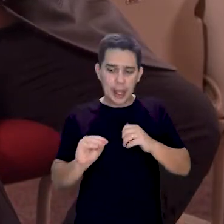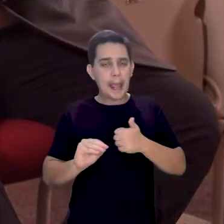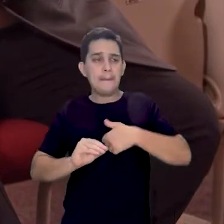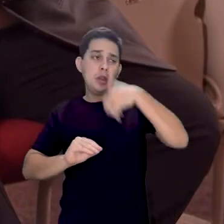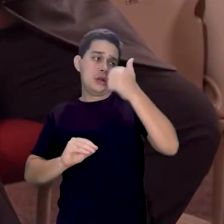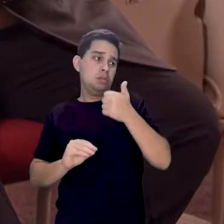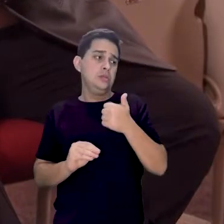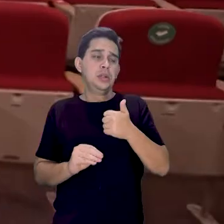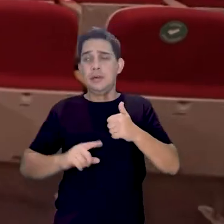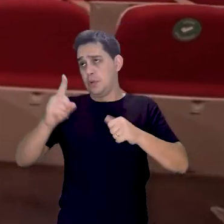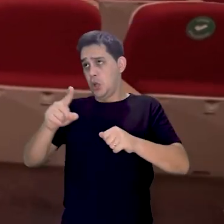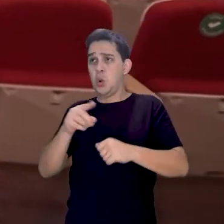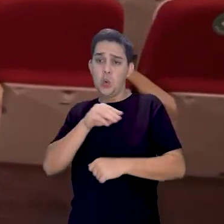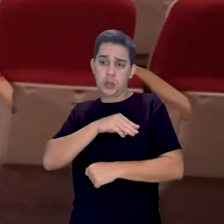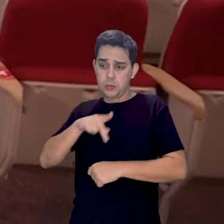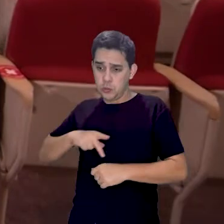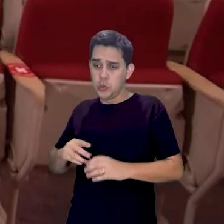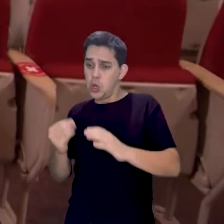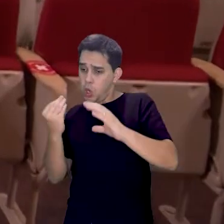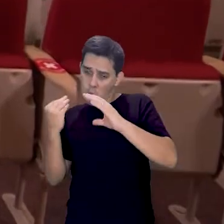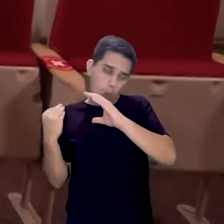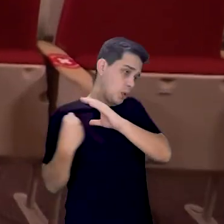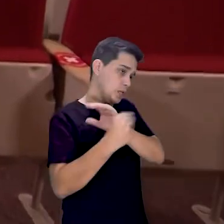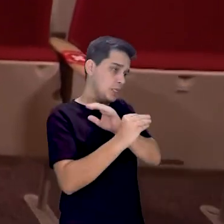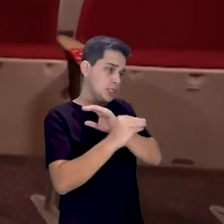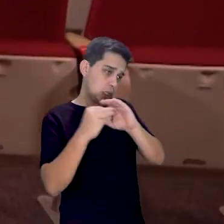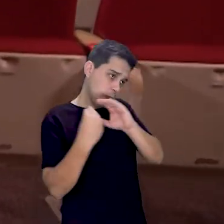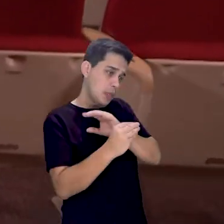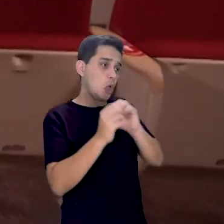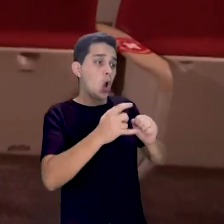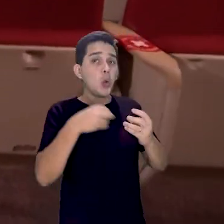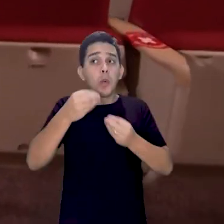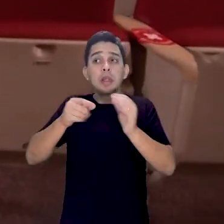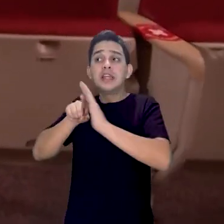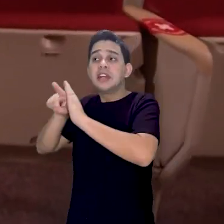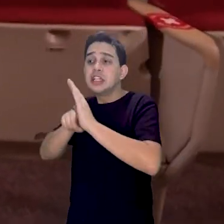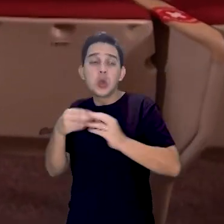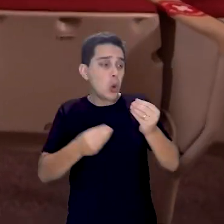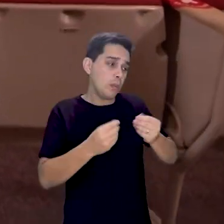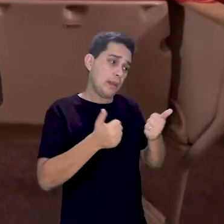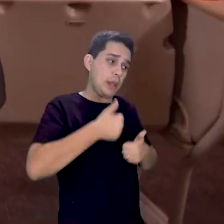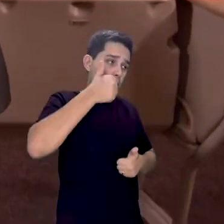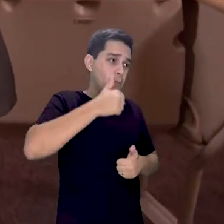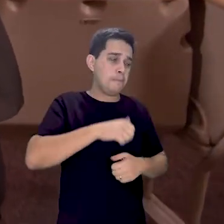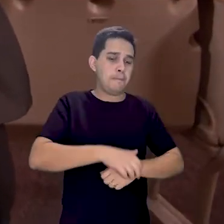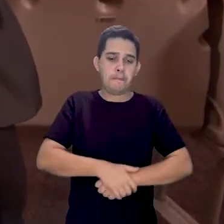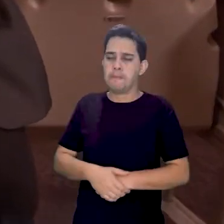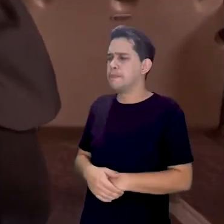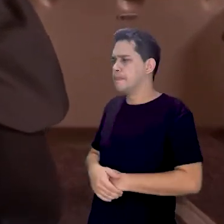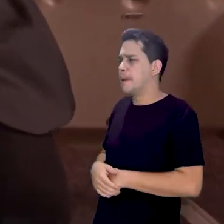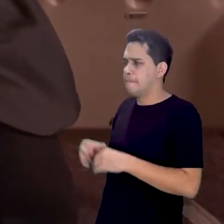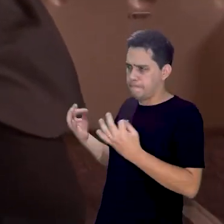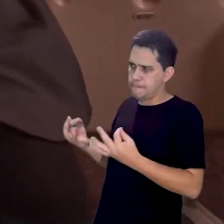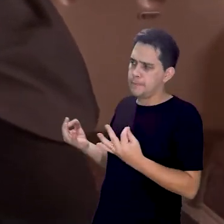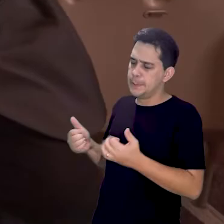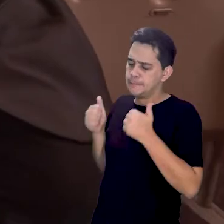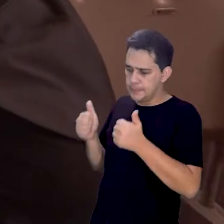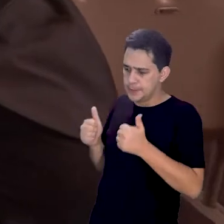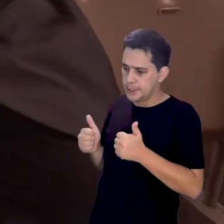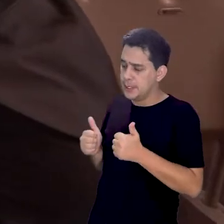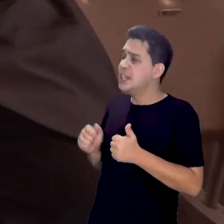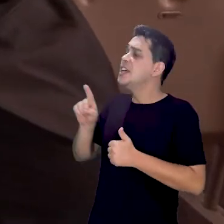e-mails do Ministério Público dizendo como anda a sua comunicação. Perfeito. Perfeito, doutor. Agora, sobre os profissionais